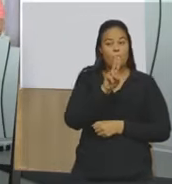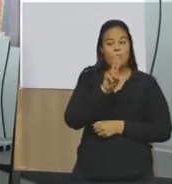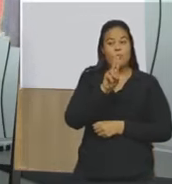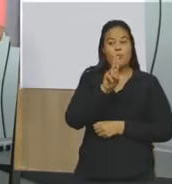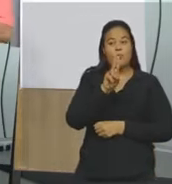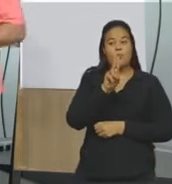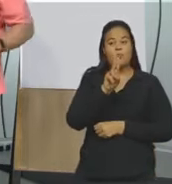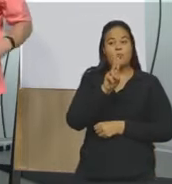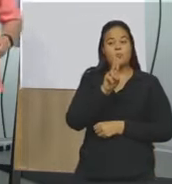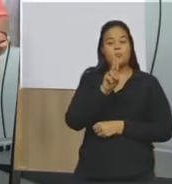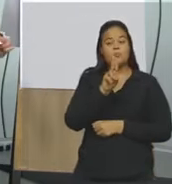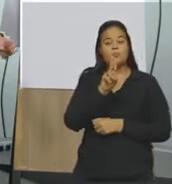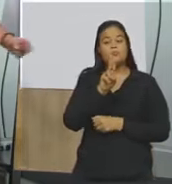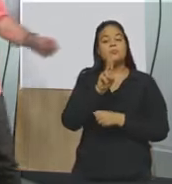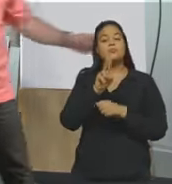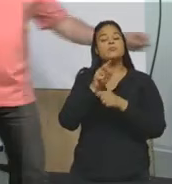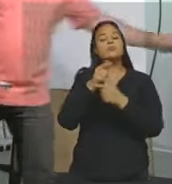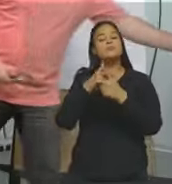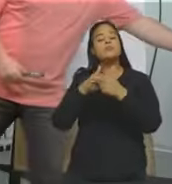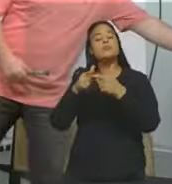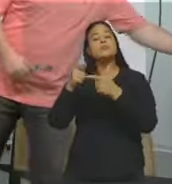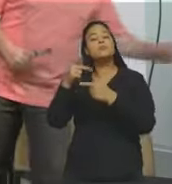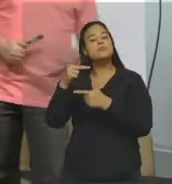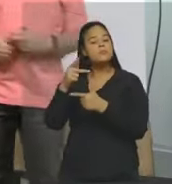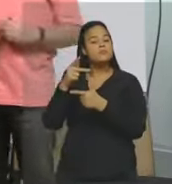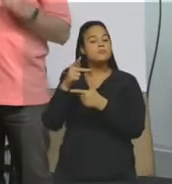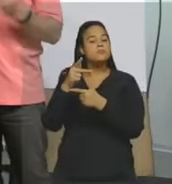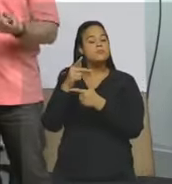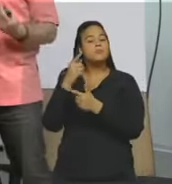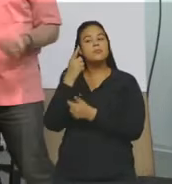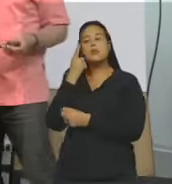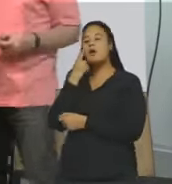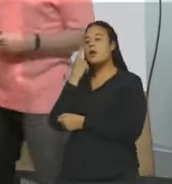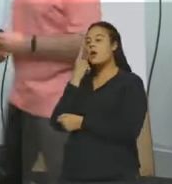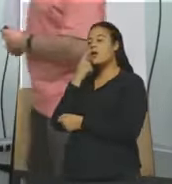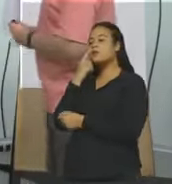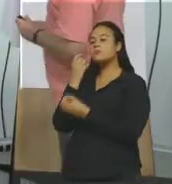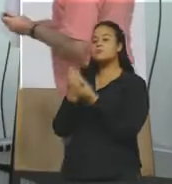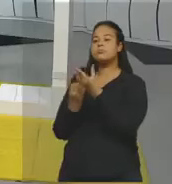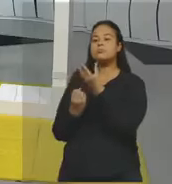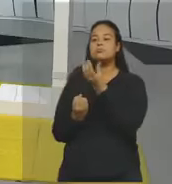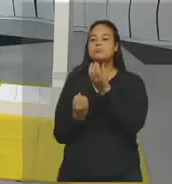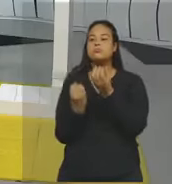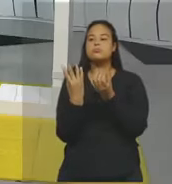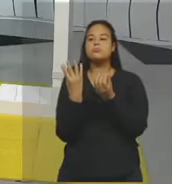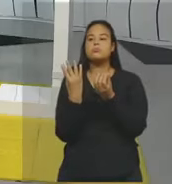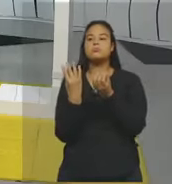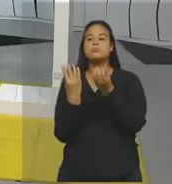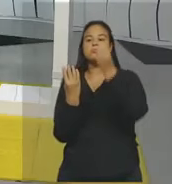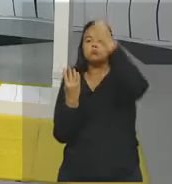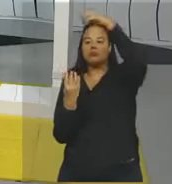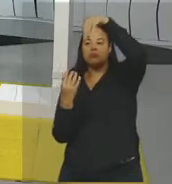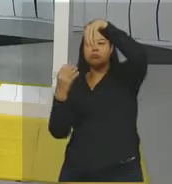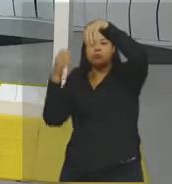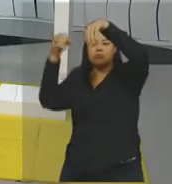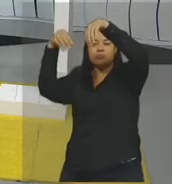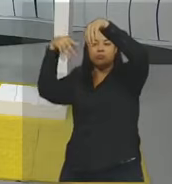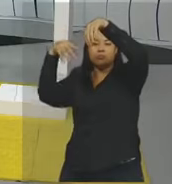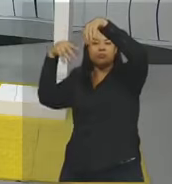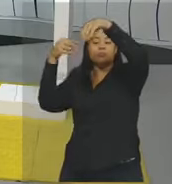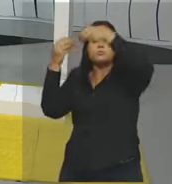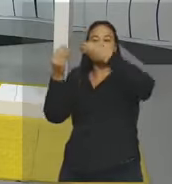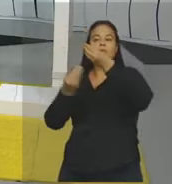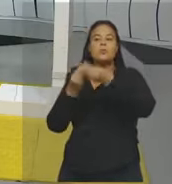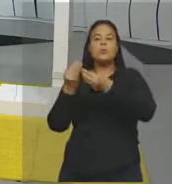P. Então, voltando aqui para a especificação das lâmpadas, vamos calcular essas resistências aqui embaixo.